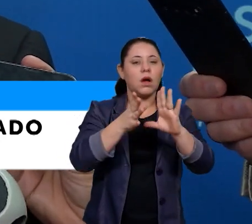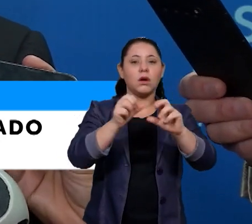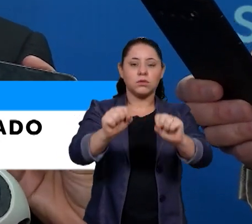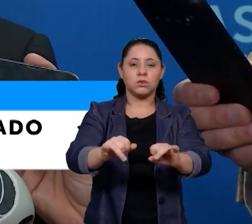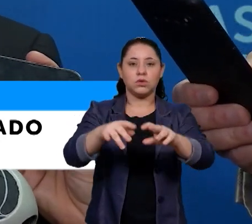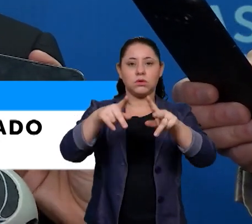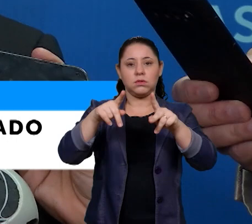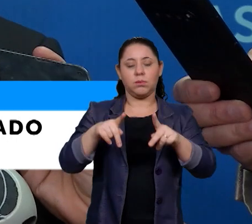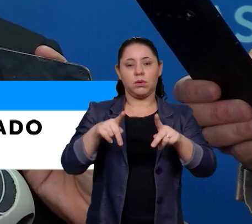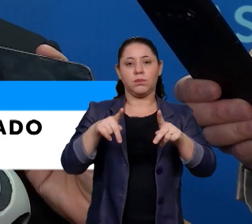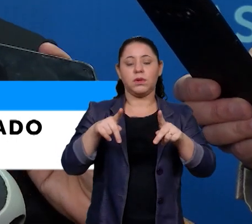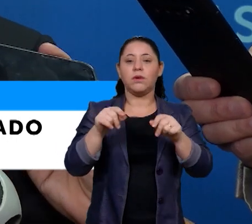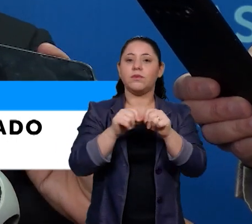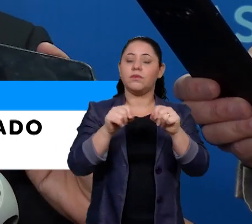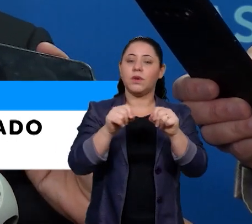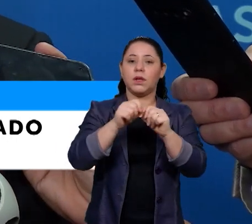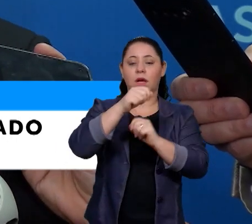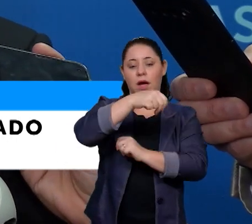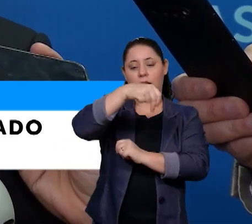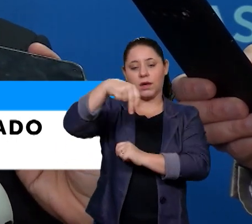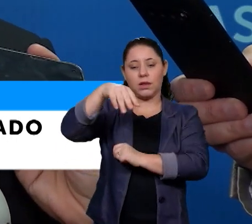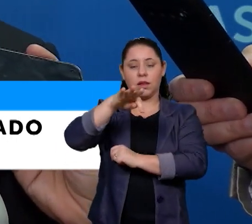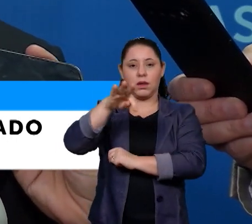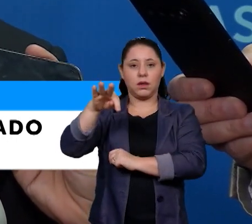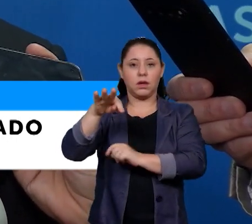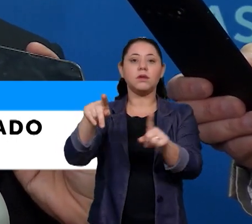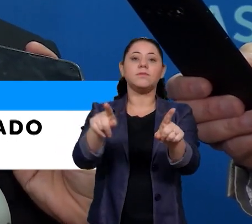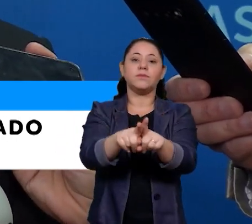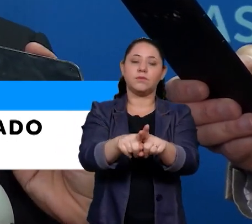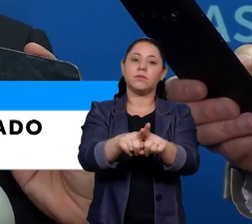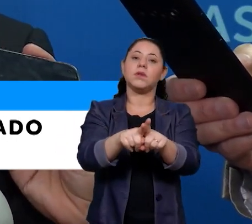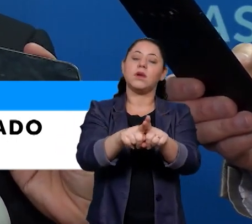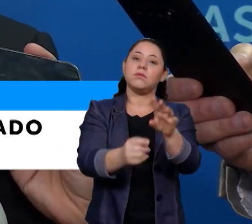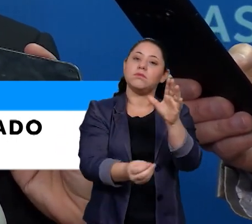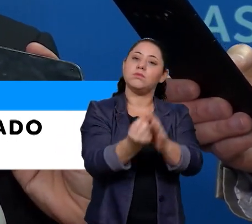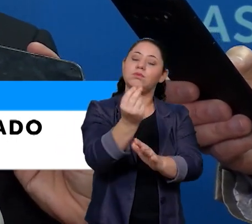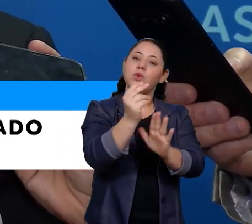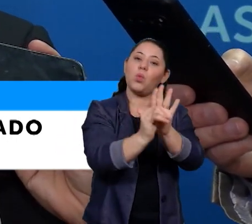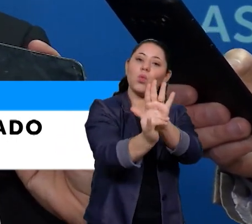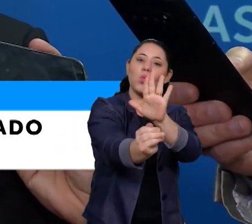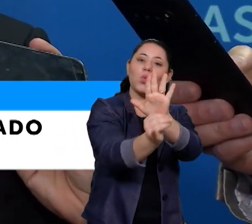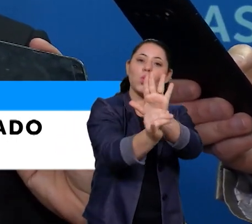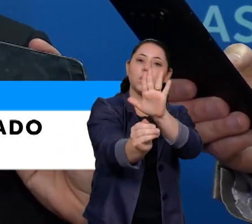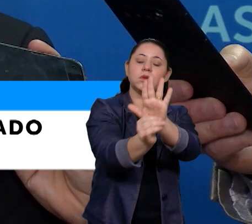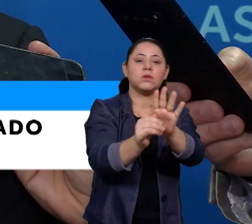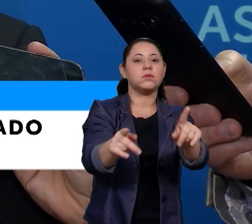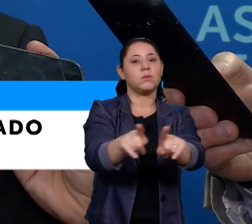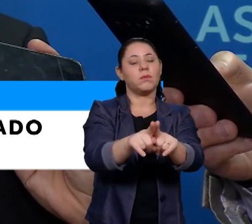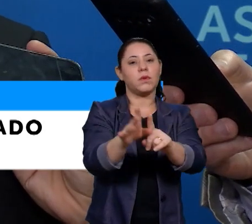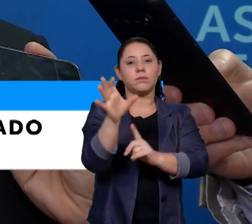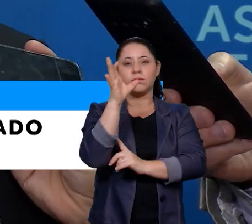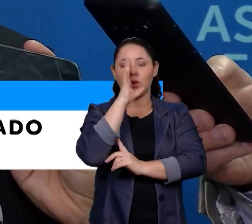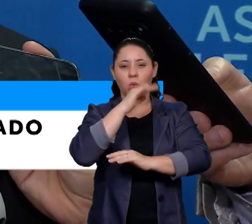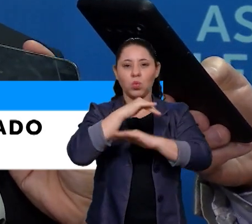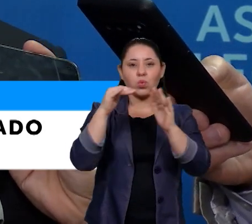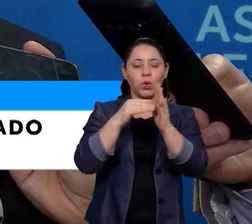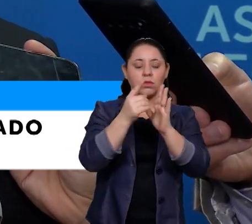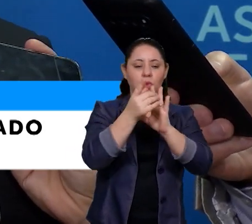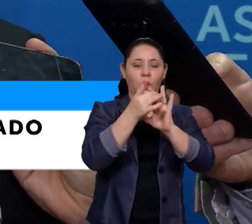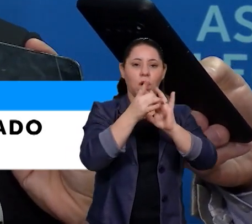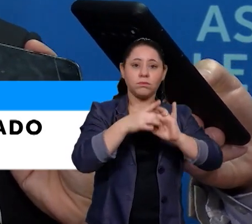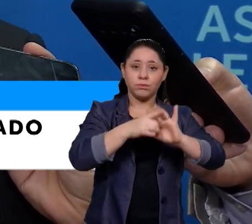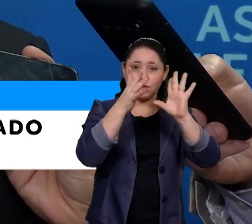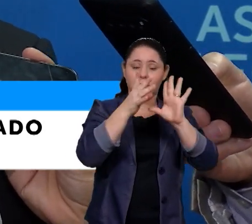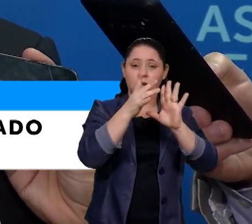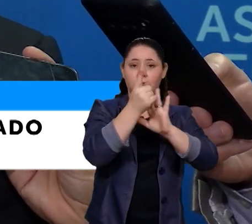processo de relicitação, desde as audiências públicas promovidas pela ANTT até a confecção do edital e o acompanhamento